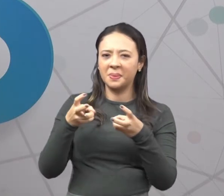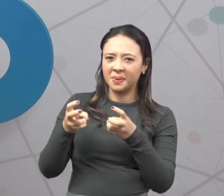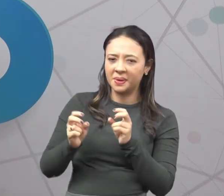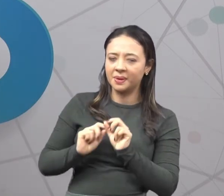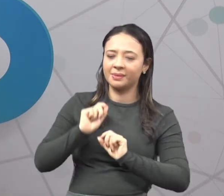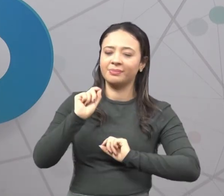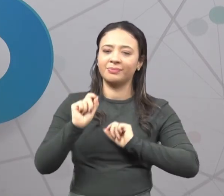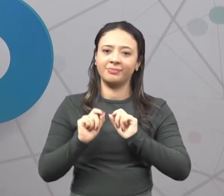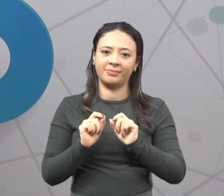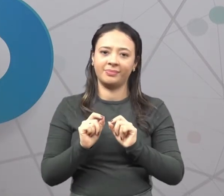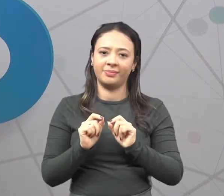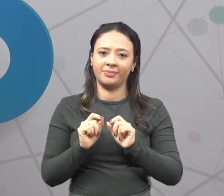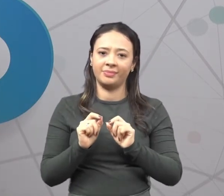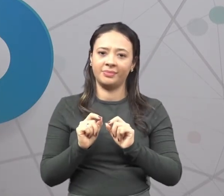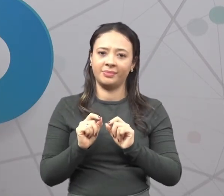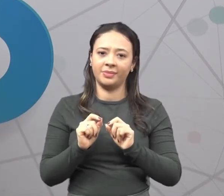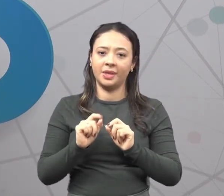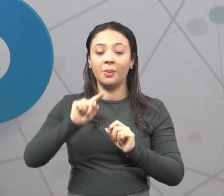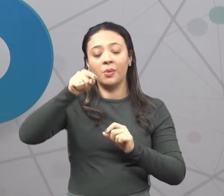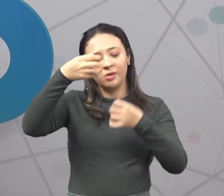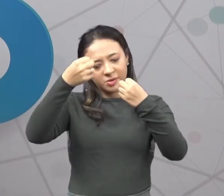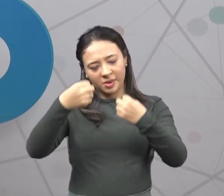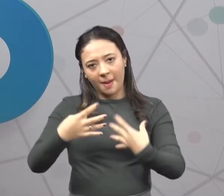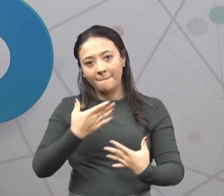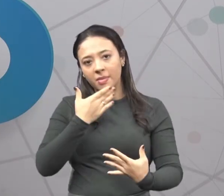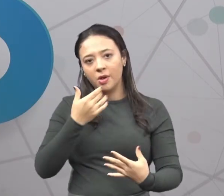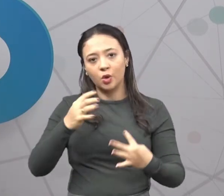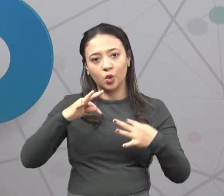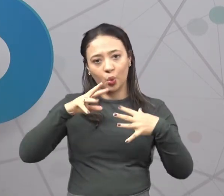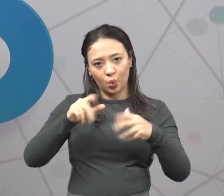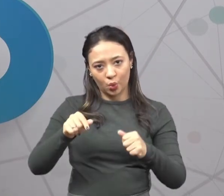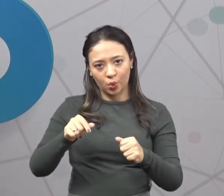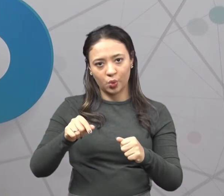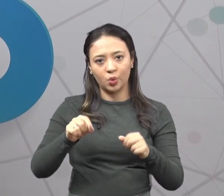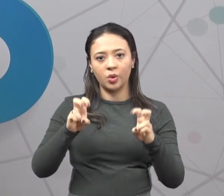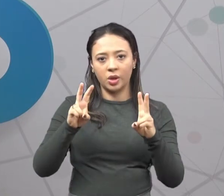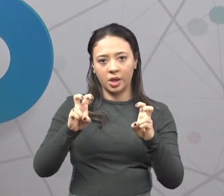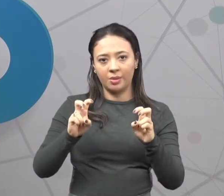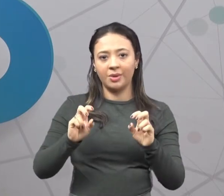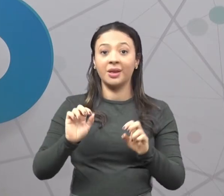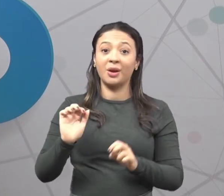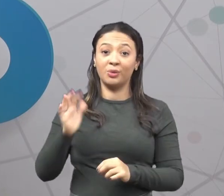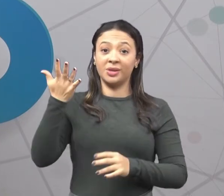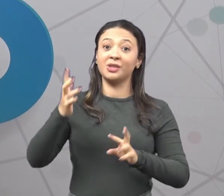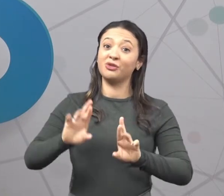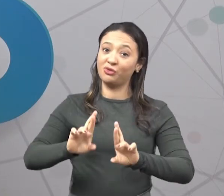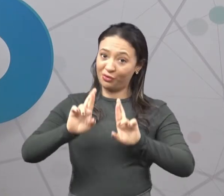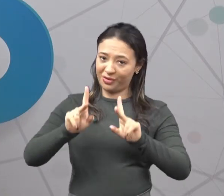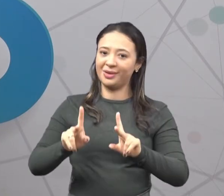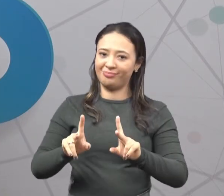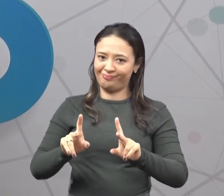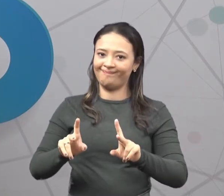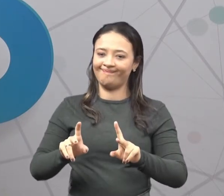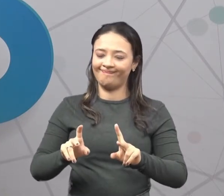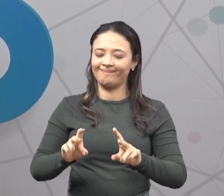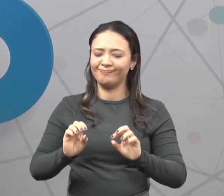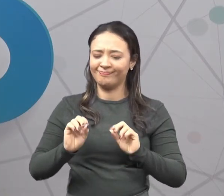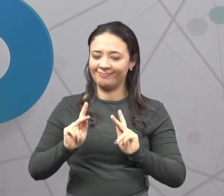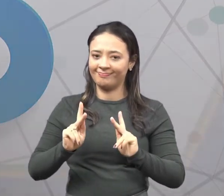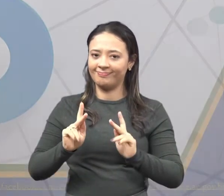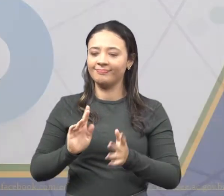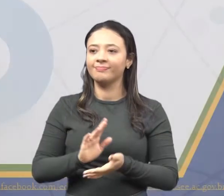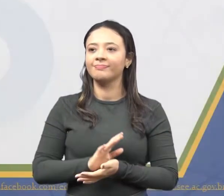continuidade do nosso assunto, do nosso conteúdo, que não foi bem assim que as coisas aconteceram, tá